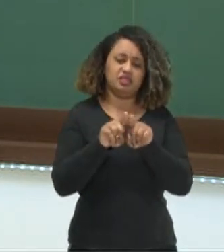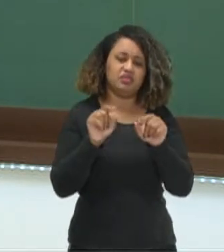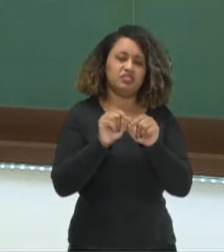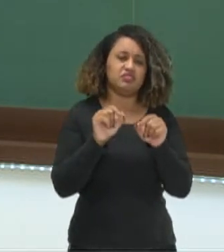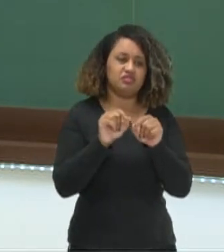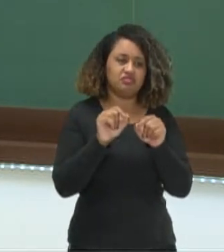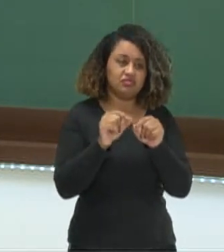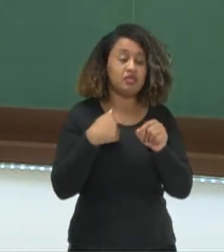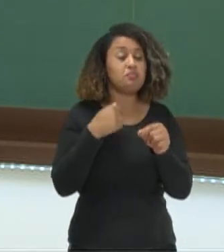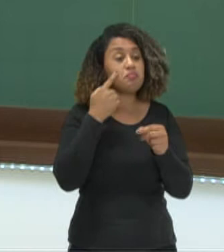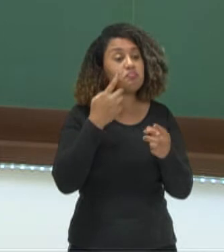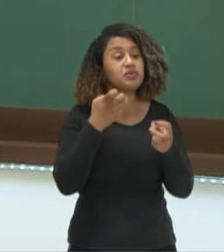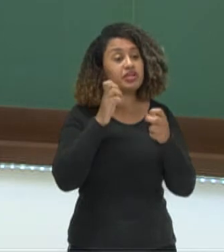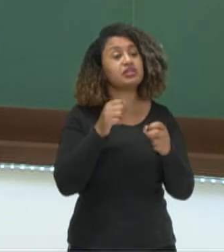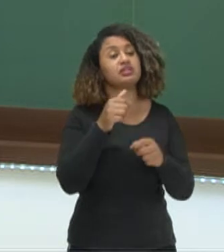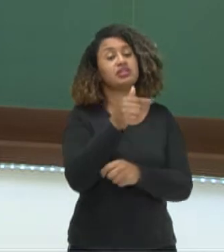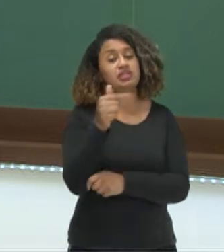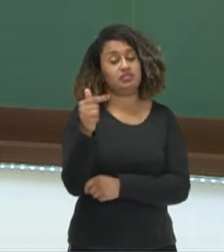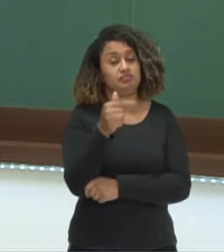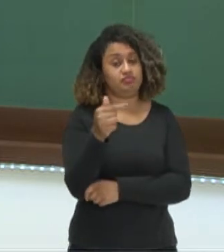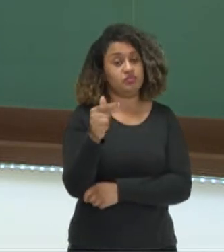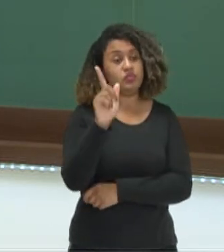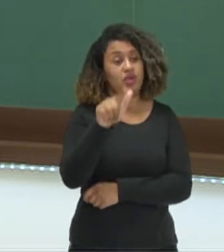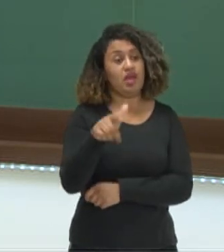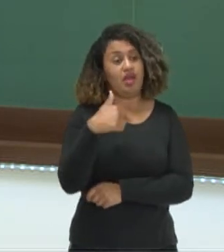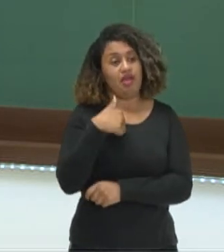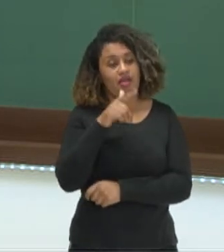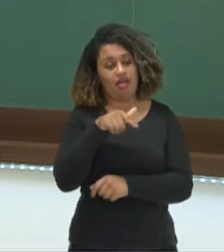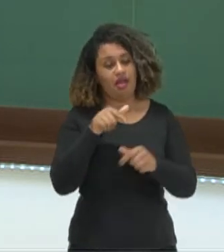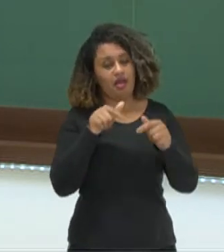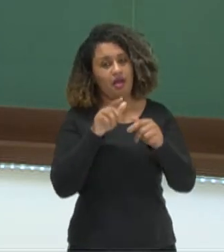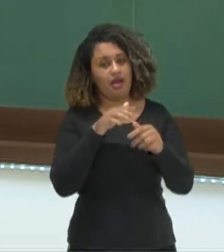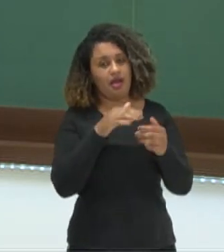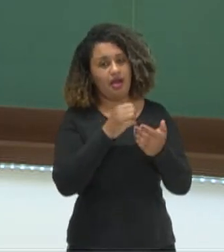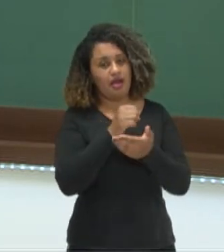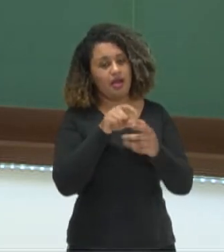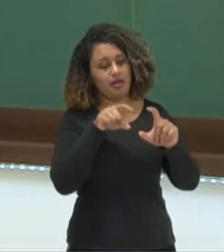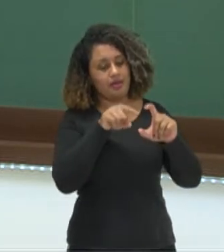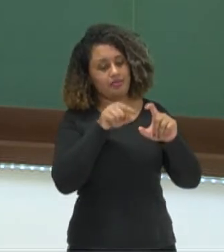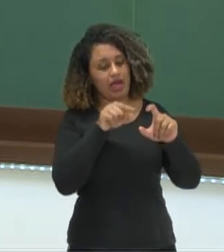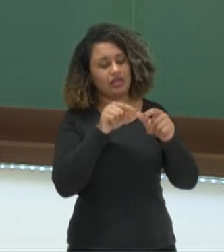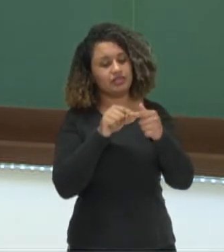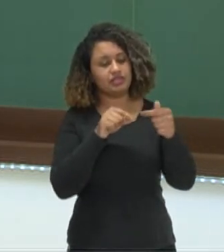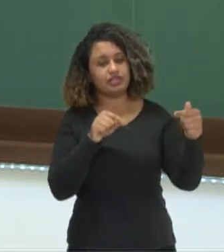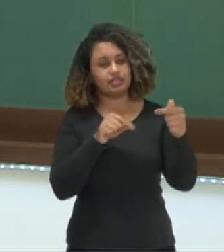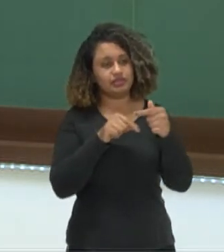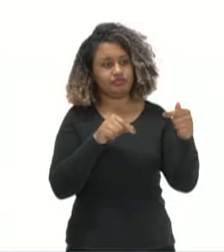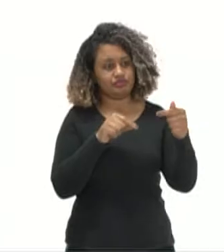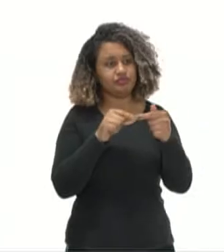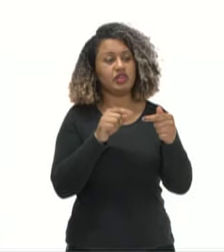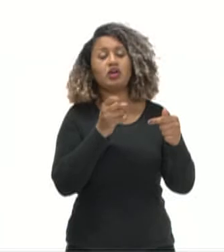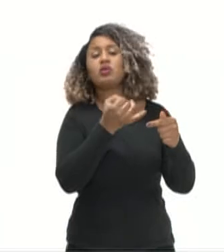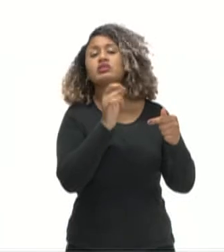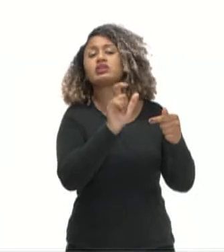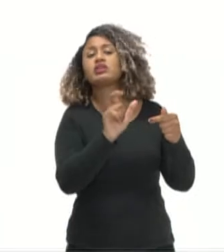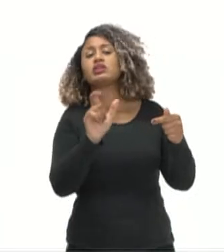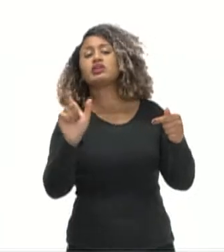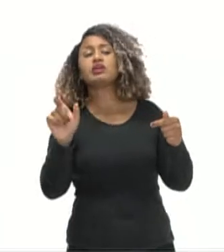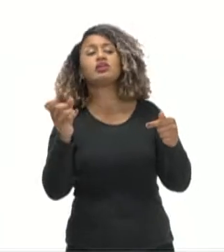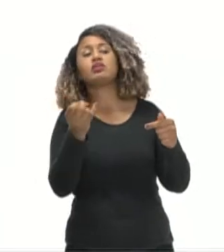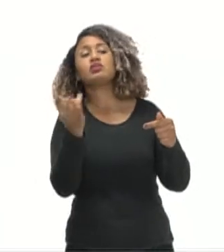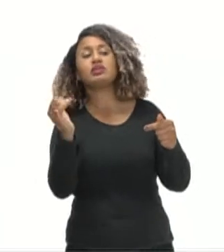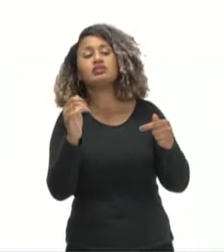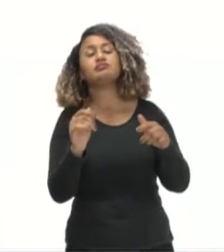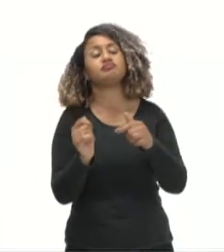lógica, repare que o número 77, ele é a base. E ele aparece aqui 1, 2, 3, 4,